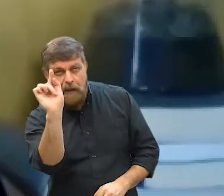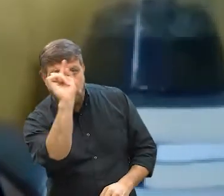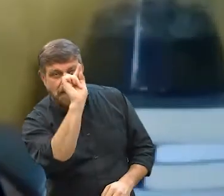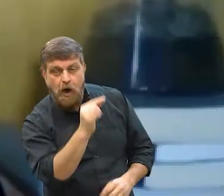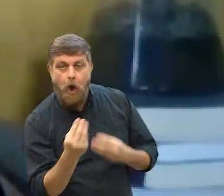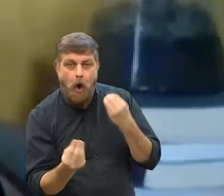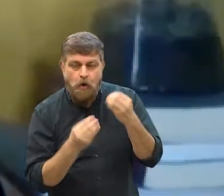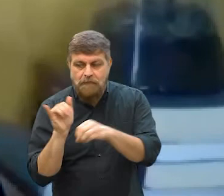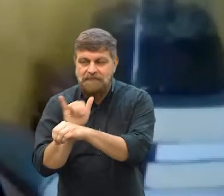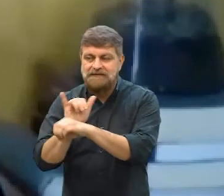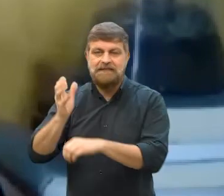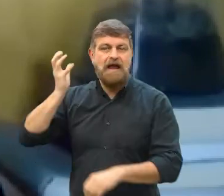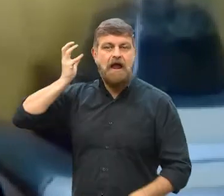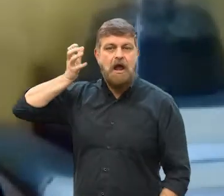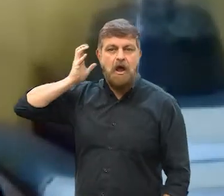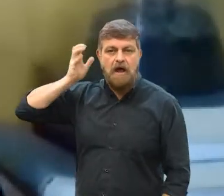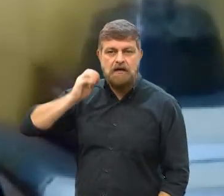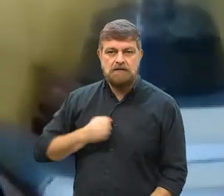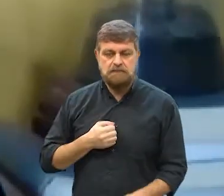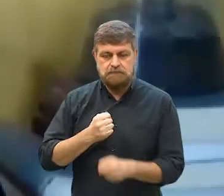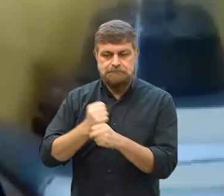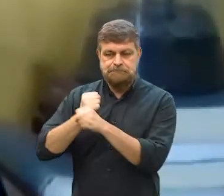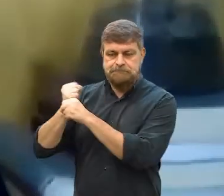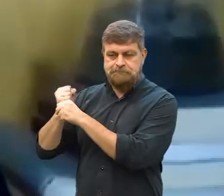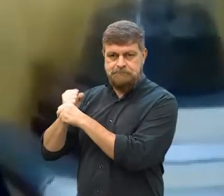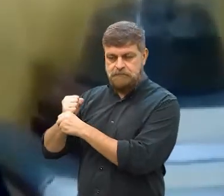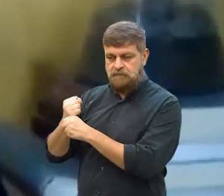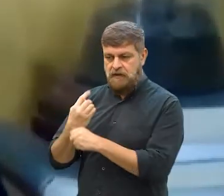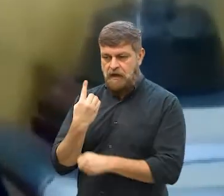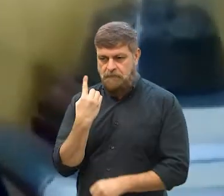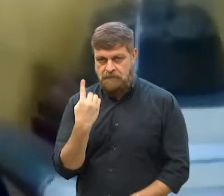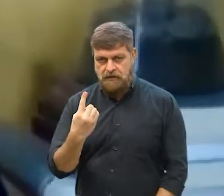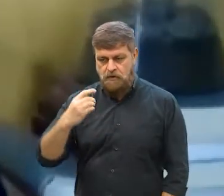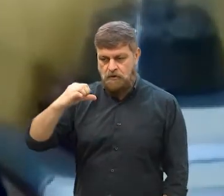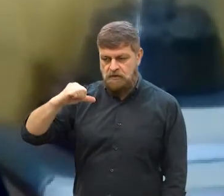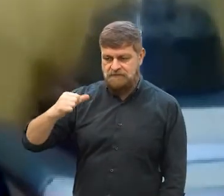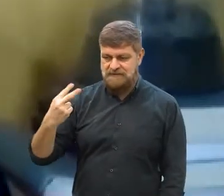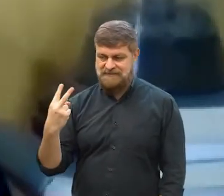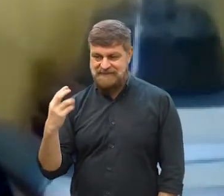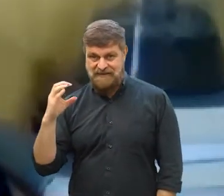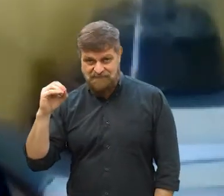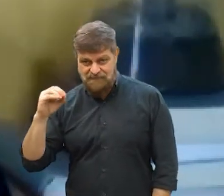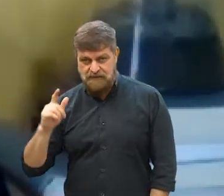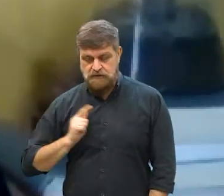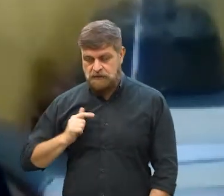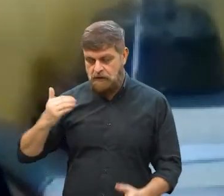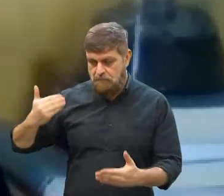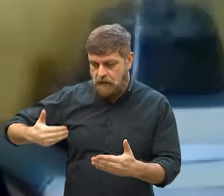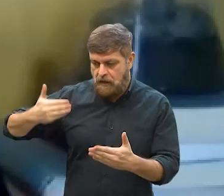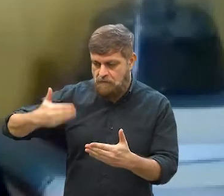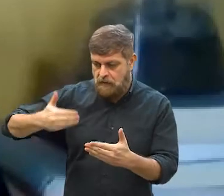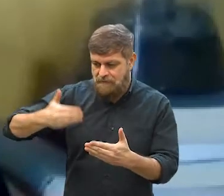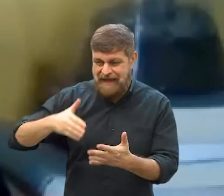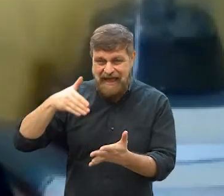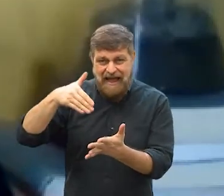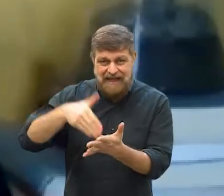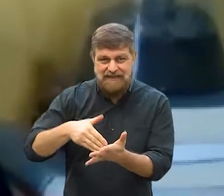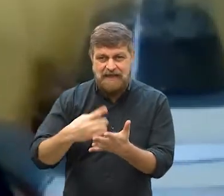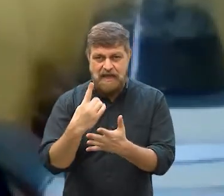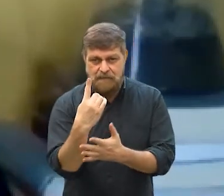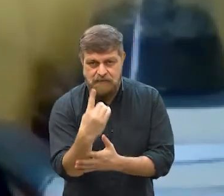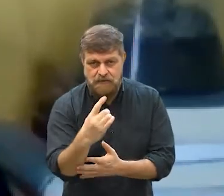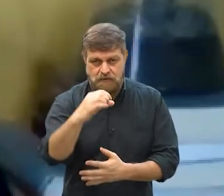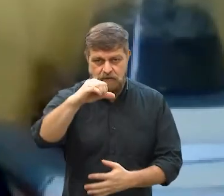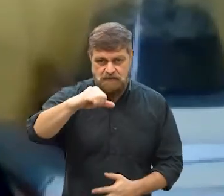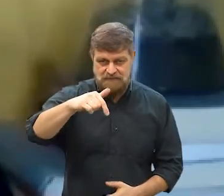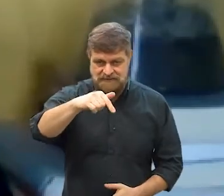é através do rádio que você imagina André Lu o vídeo ou no rádio surgiu nos anos 30 né usando os 40 até os anos 70 quando